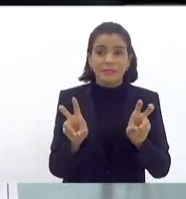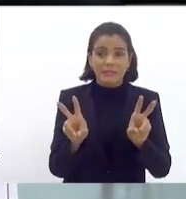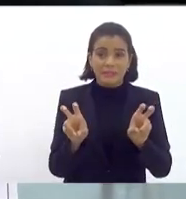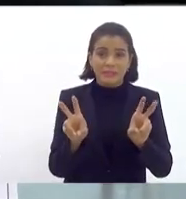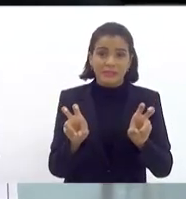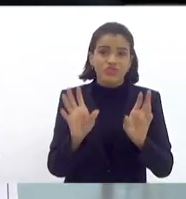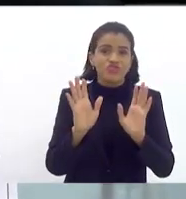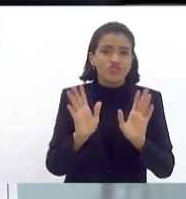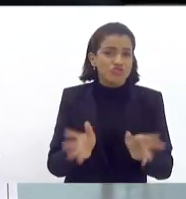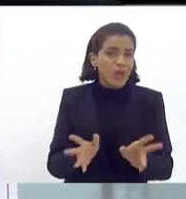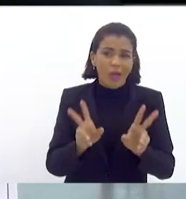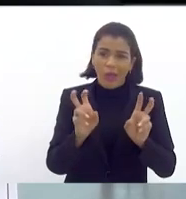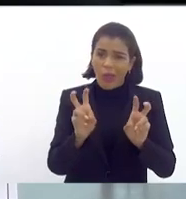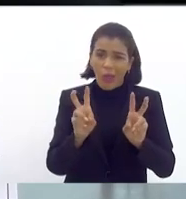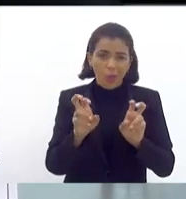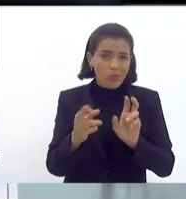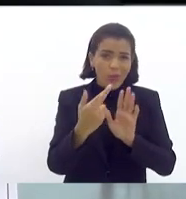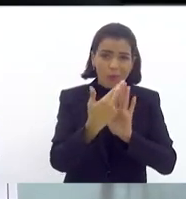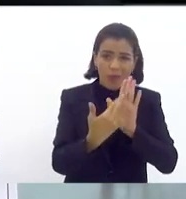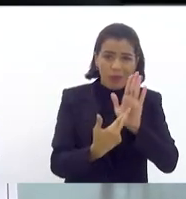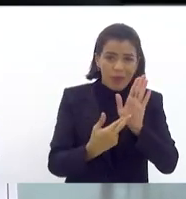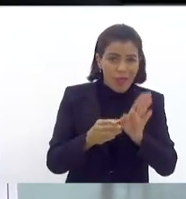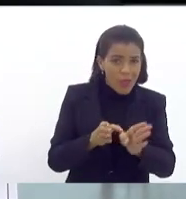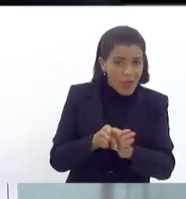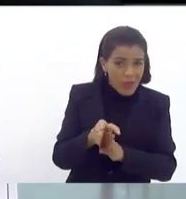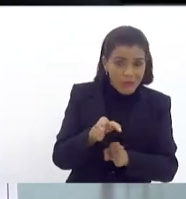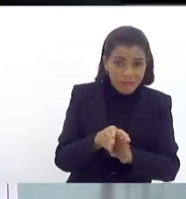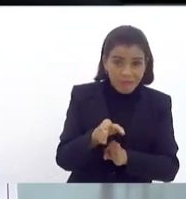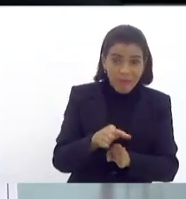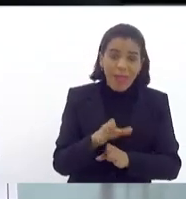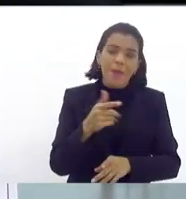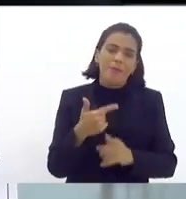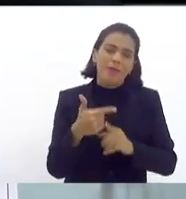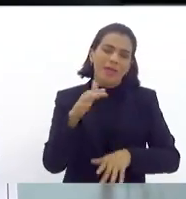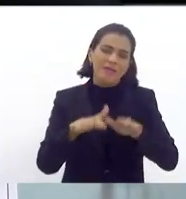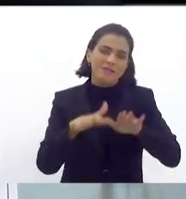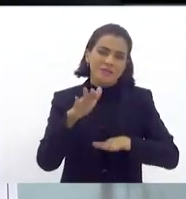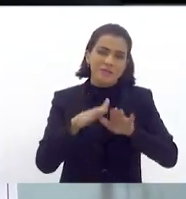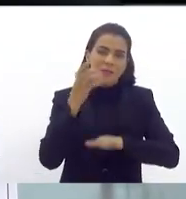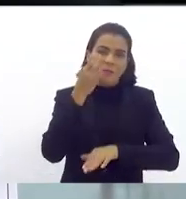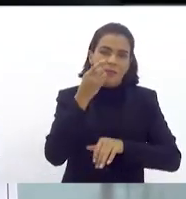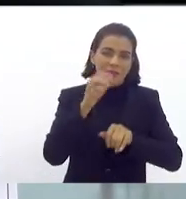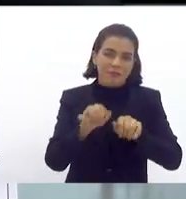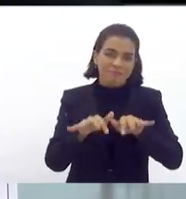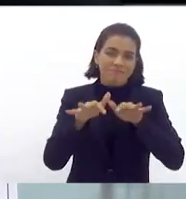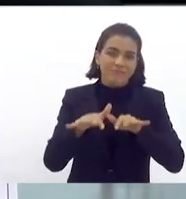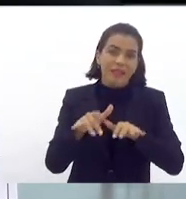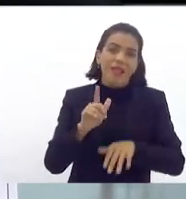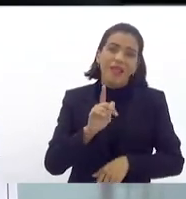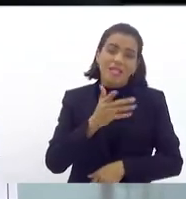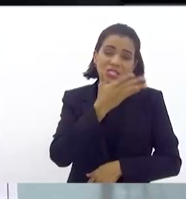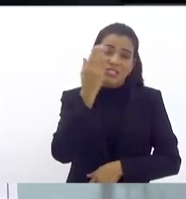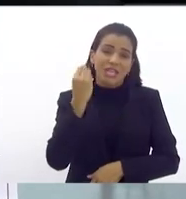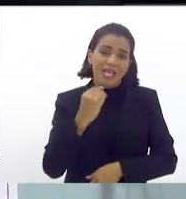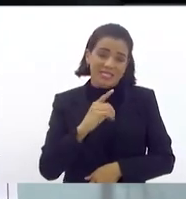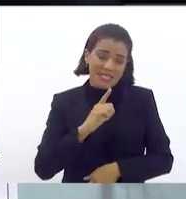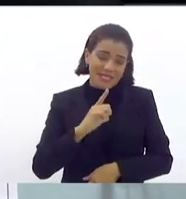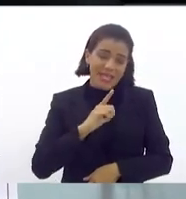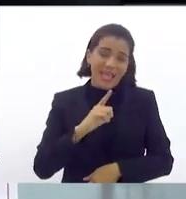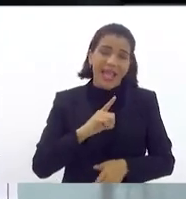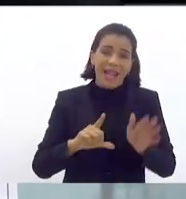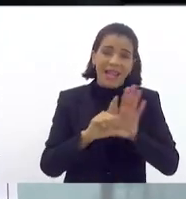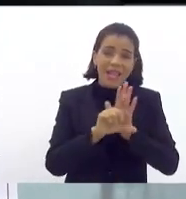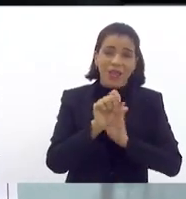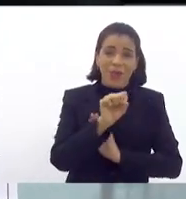é um tema regulamentado. É que muitas vezes os parlamentares esquecem que existe a Lei 8445. Isso é uma